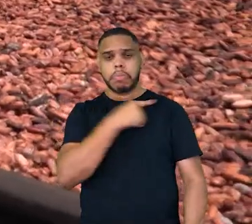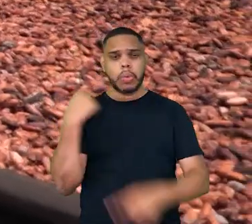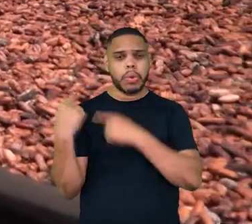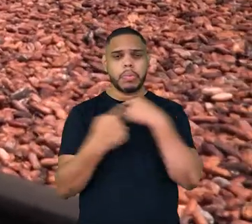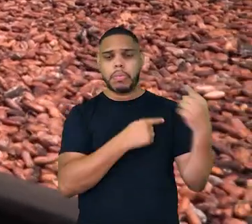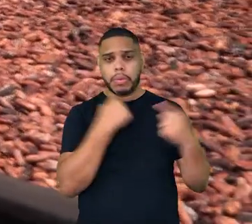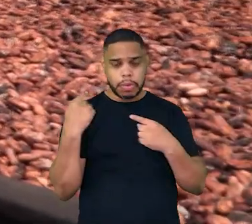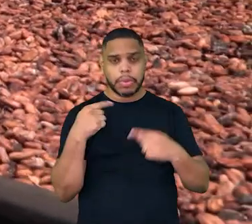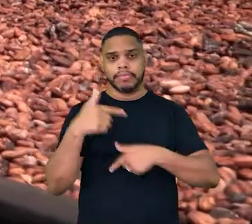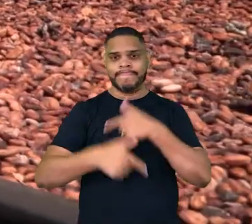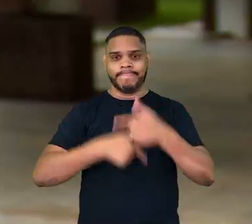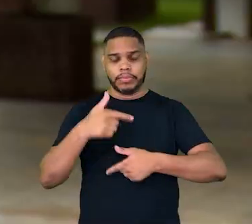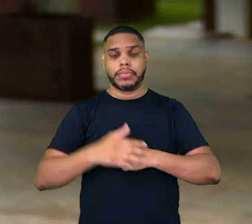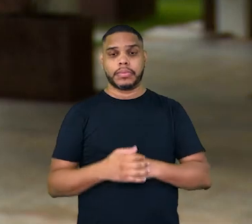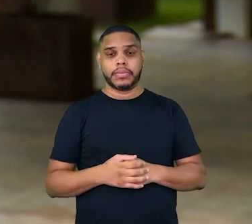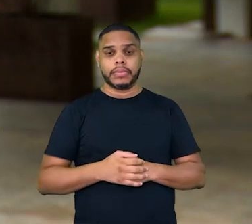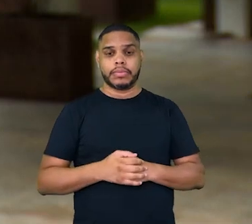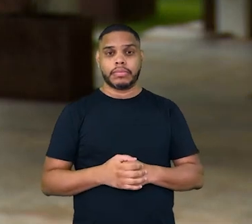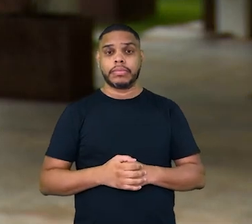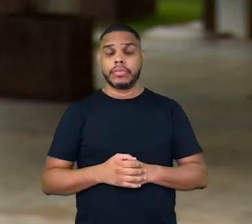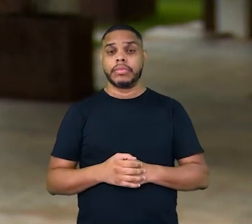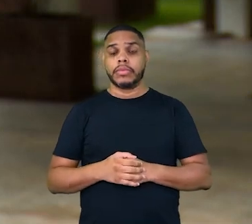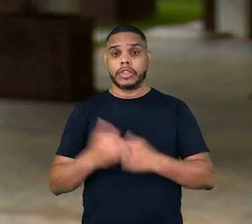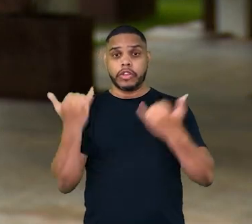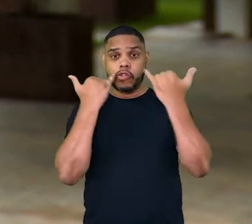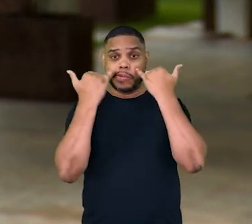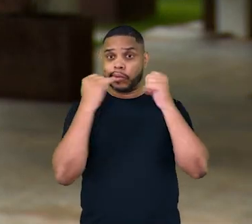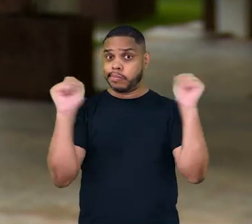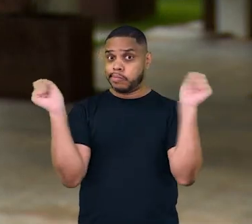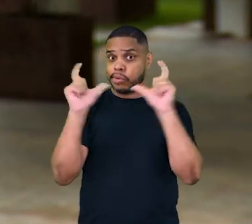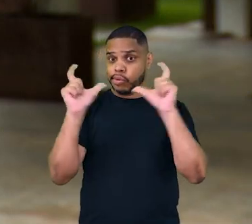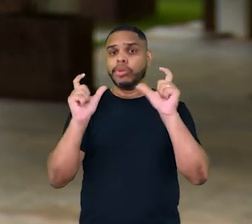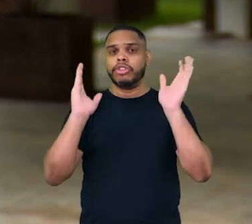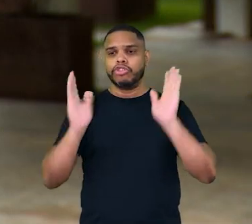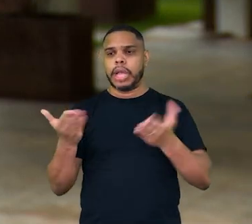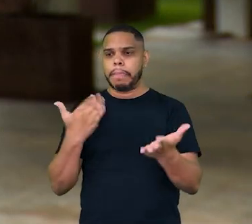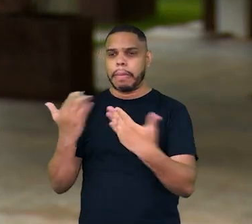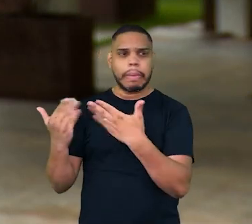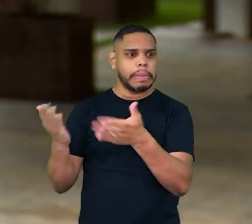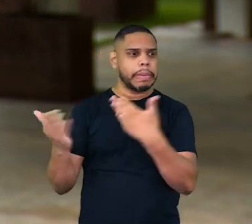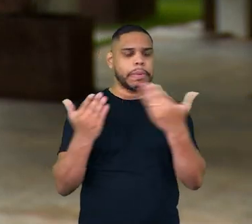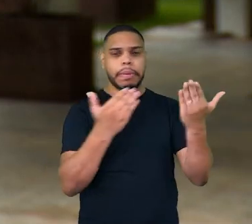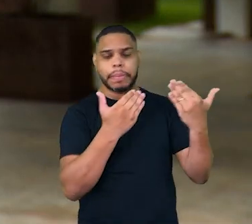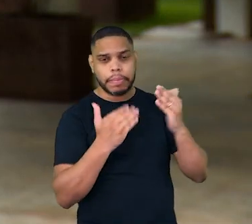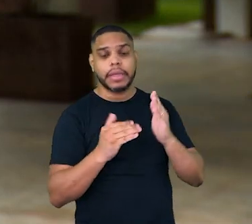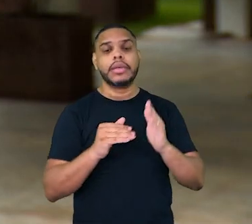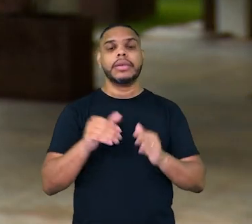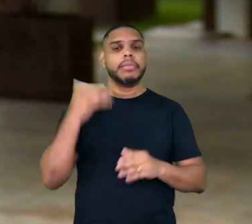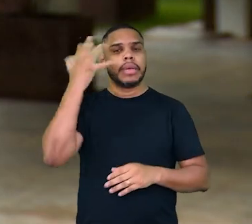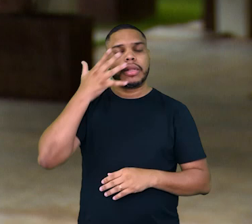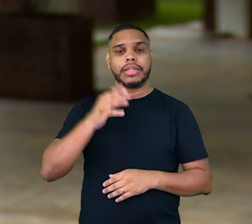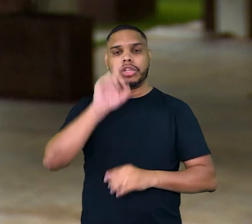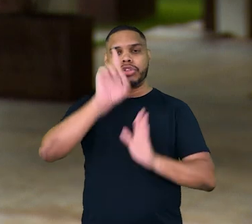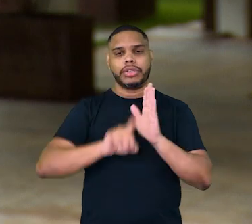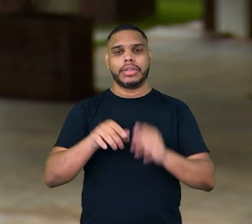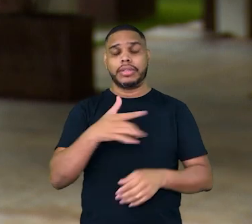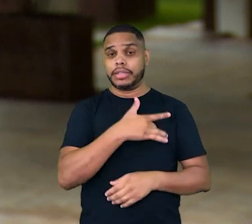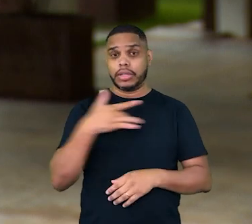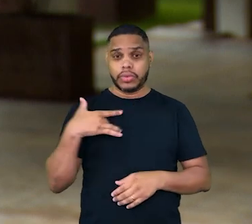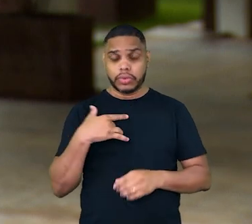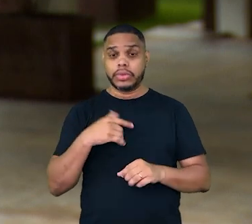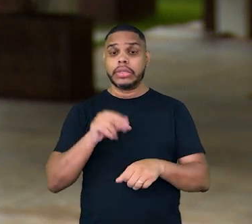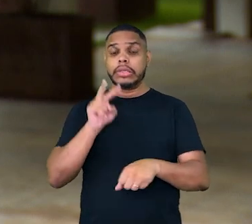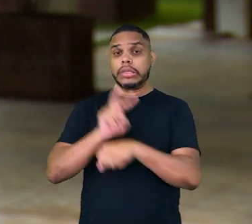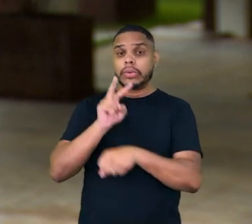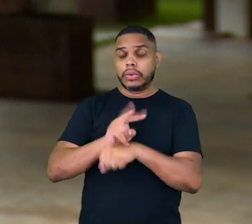mercado de trabalho formal. Os números alarmantes foram debatidos no seminário Universalização do Direito à Saúde e Segurança do Trabalho